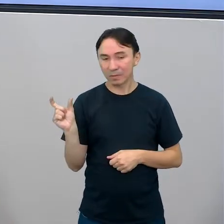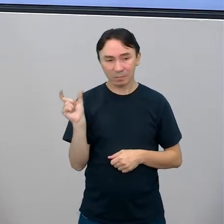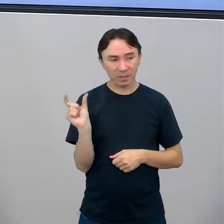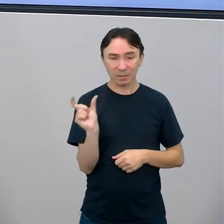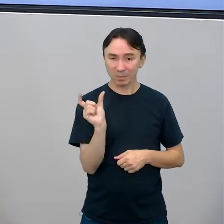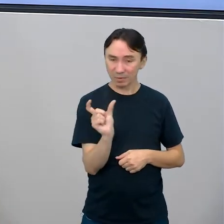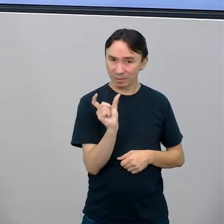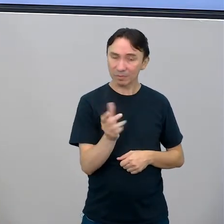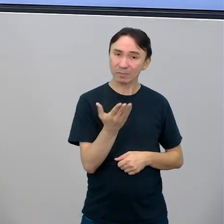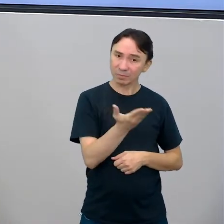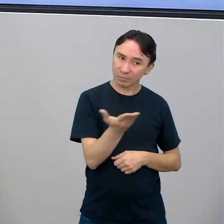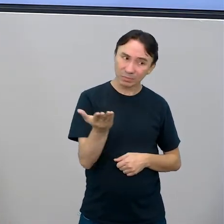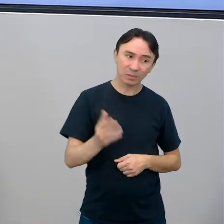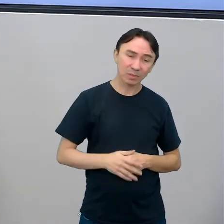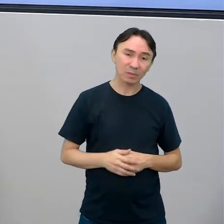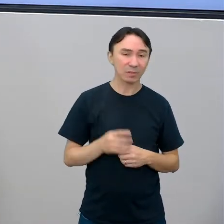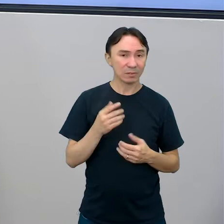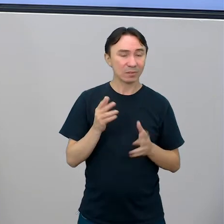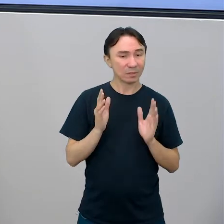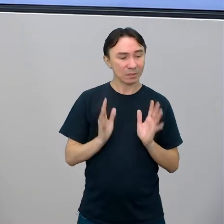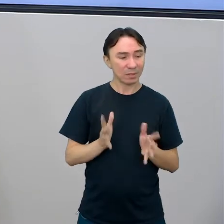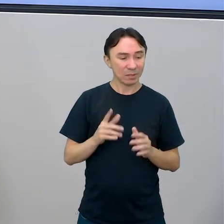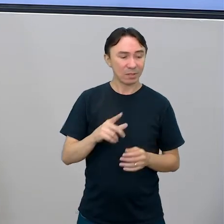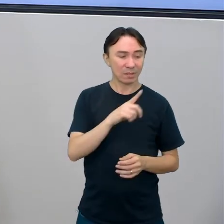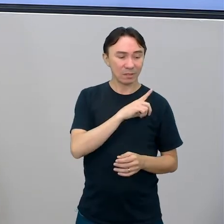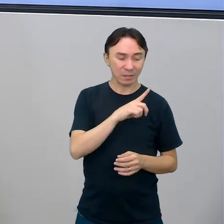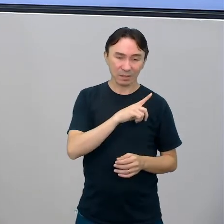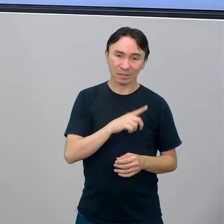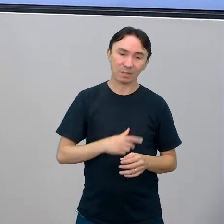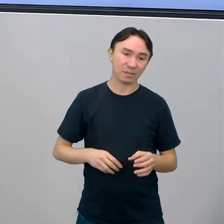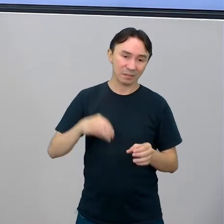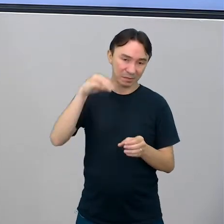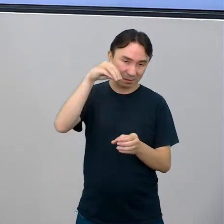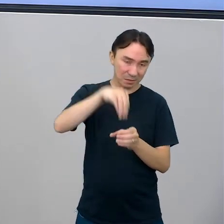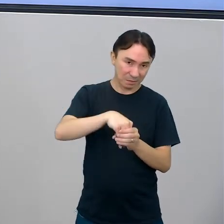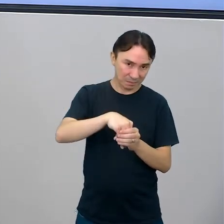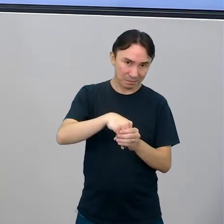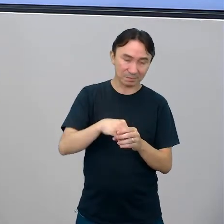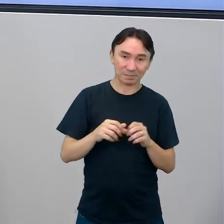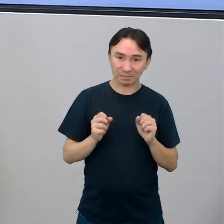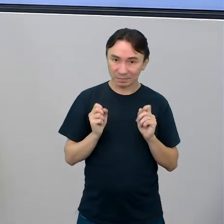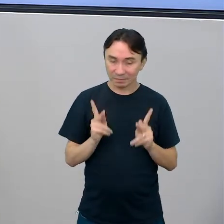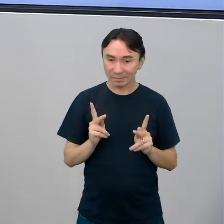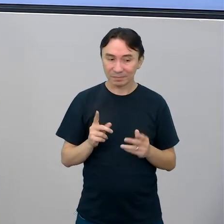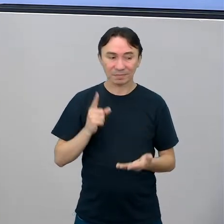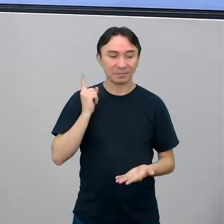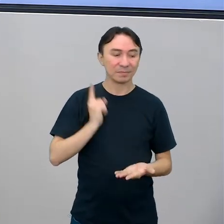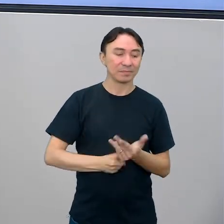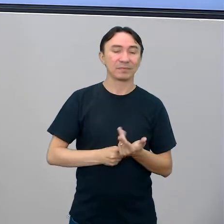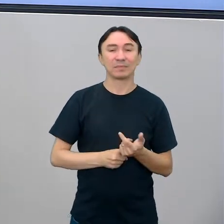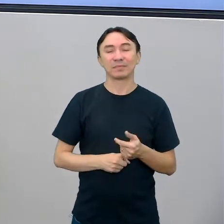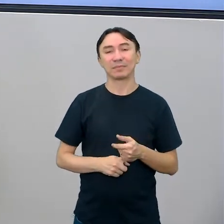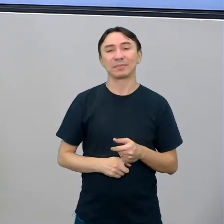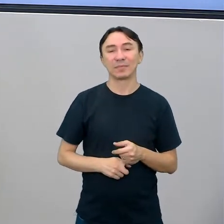aí e construíram dentro desse glossário aí da turma de vocês. Combinado? Então vamos